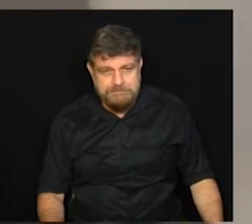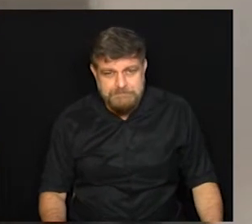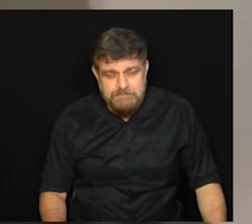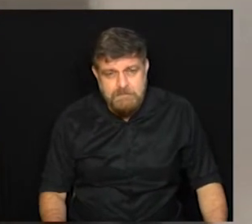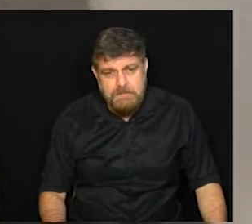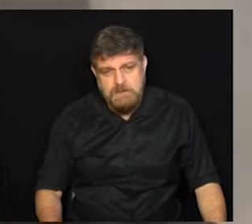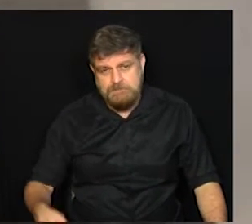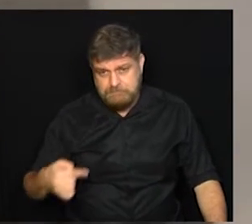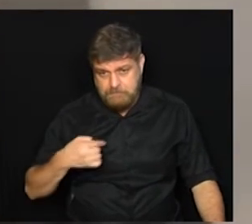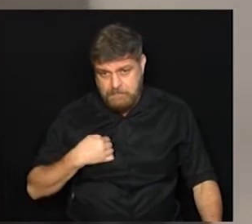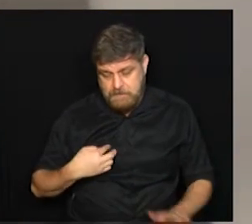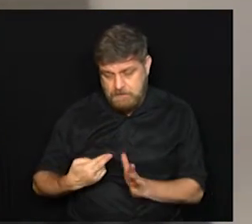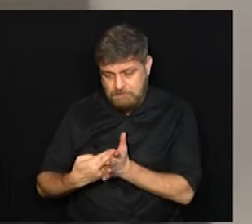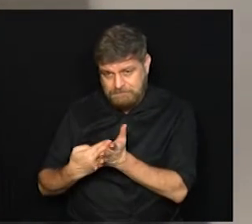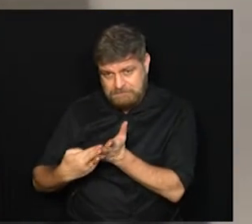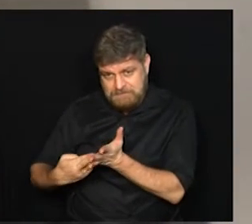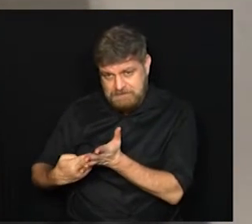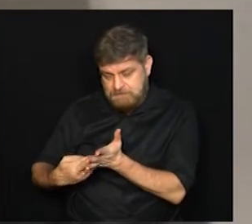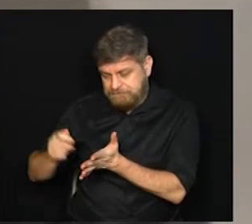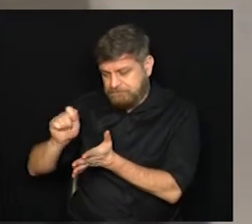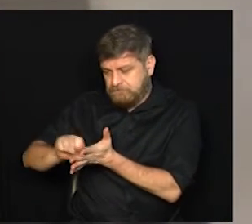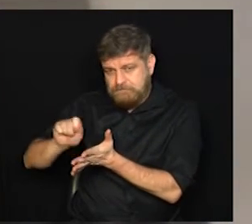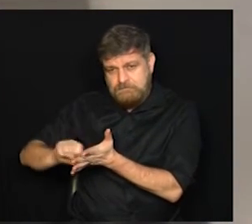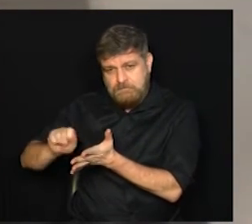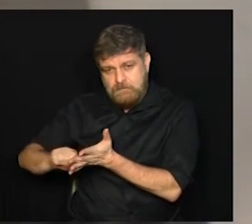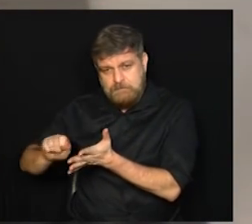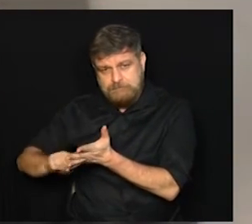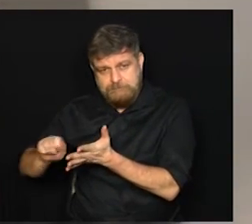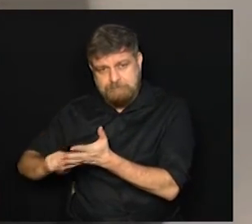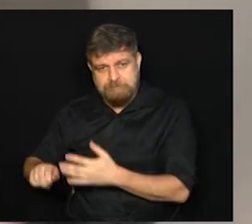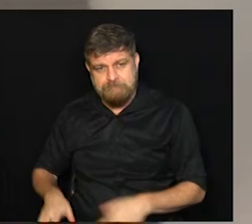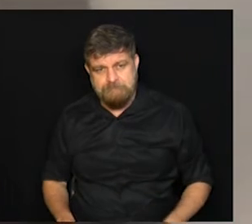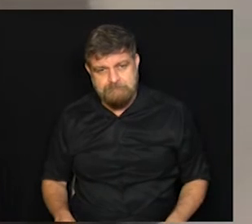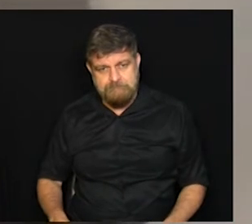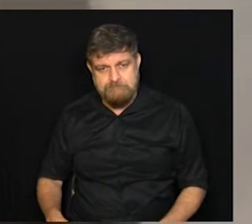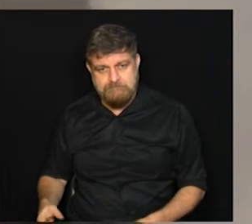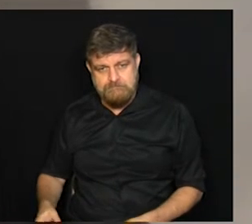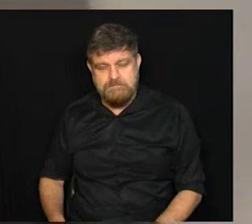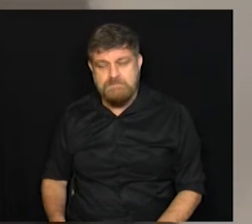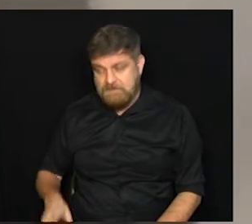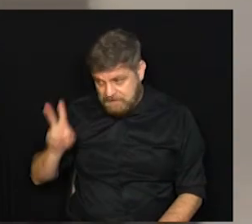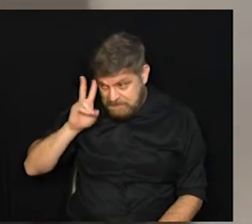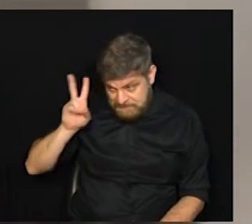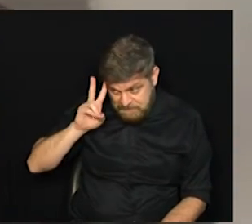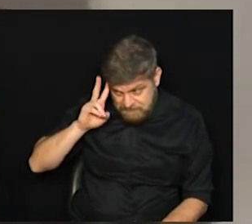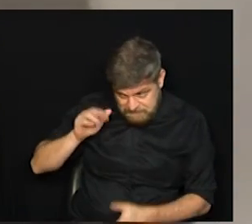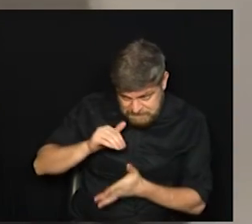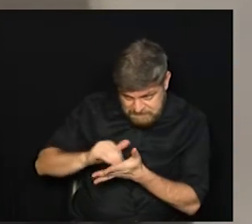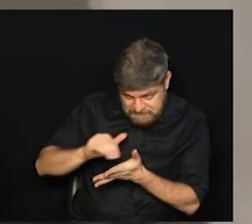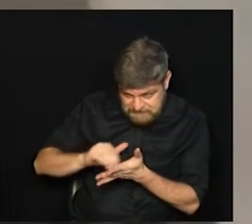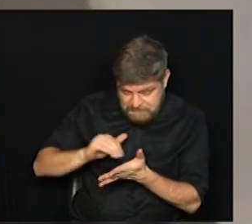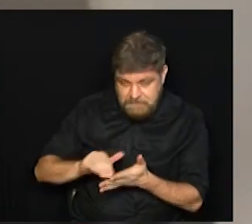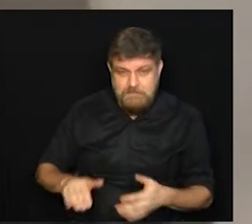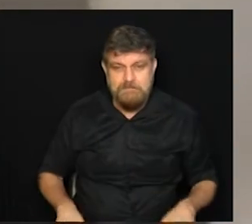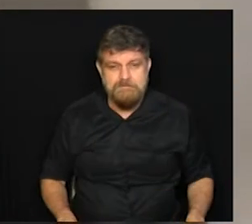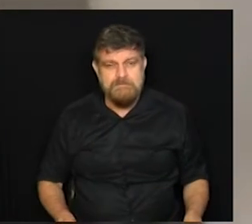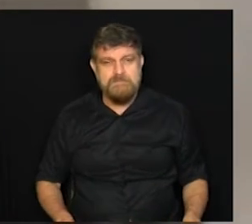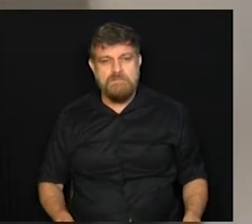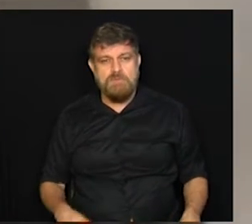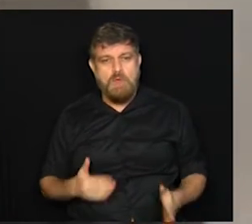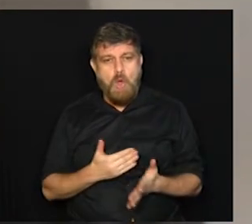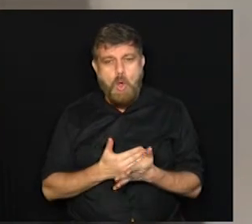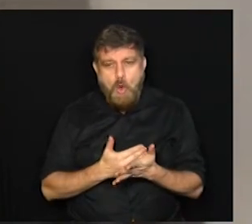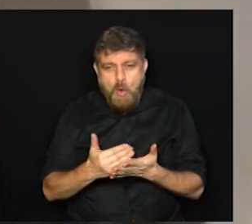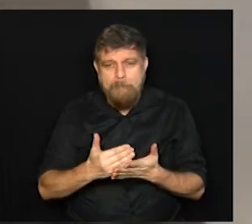Eu fiz um requerimento também para o secretário Vinícius vai lembrar, no início da gestão